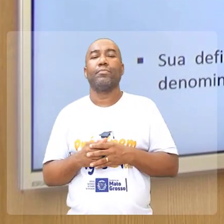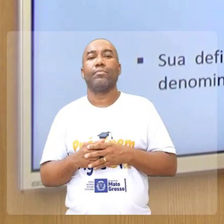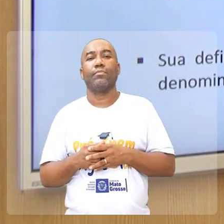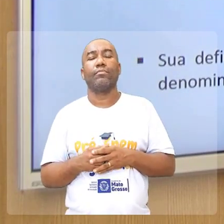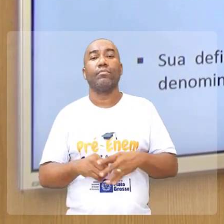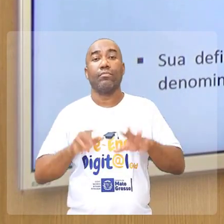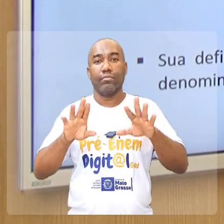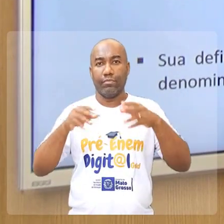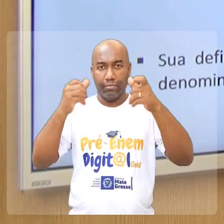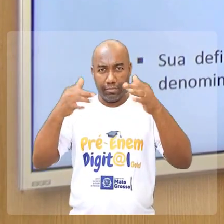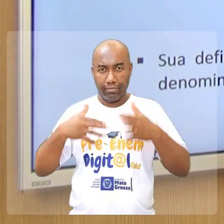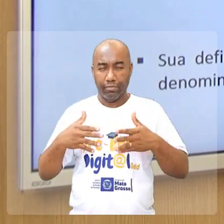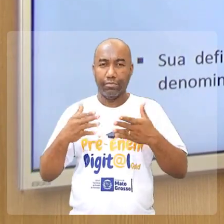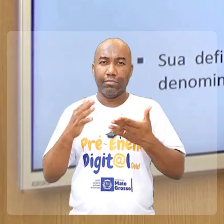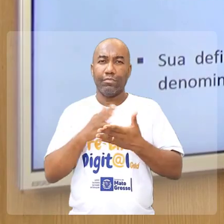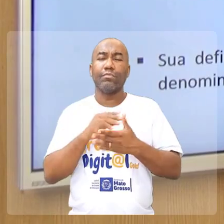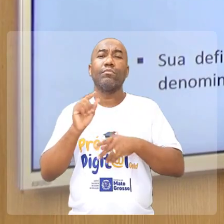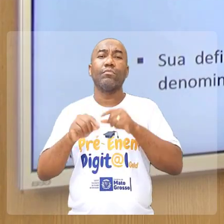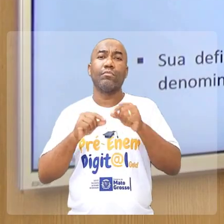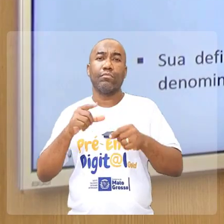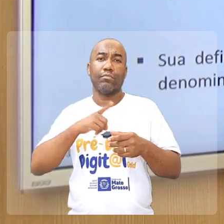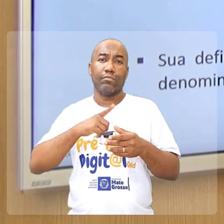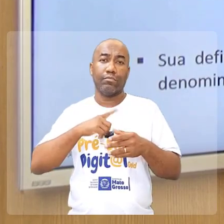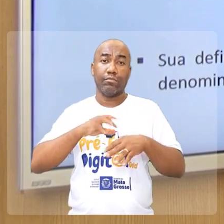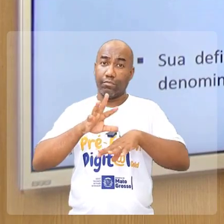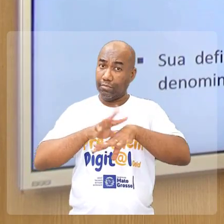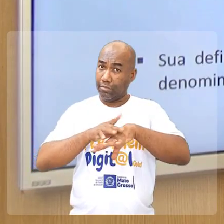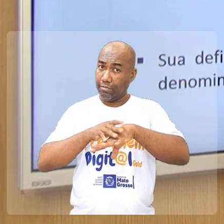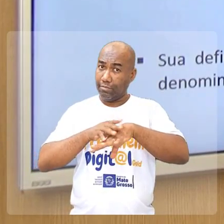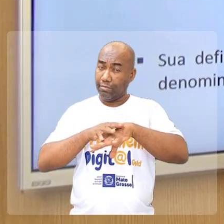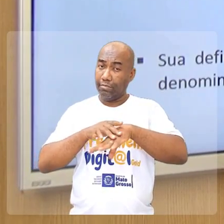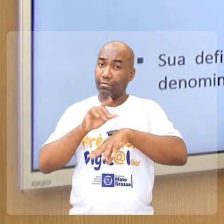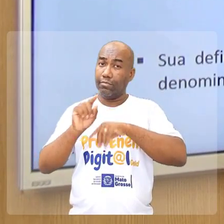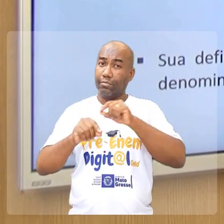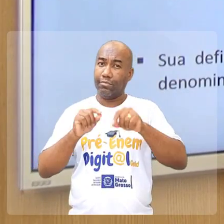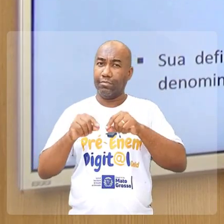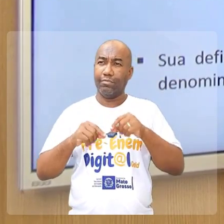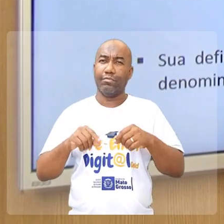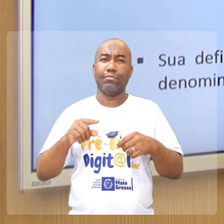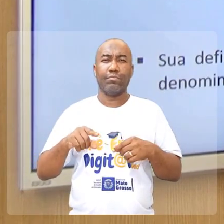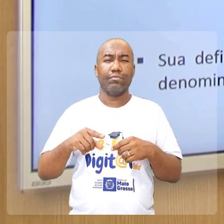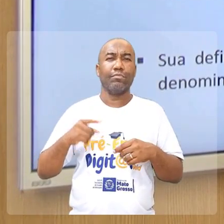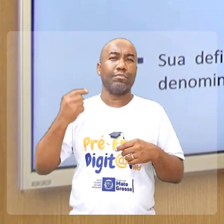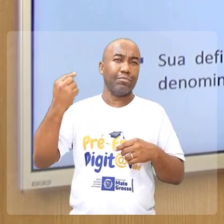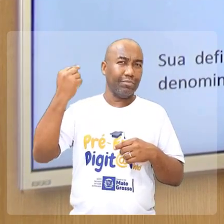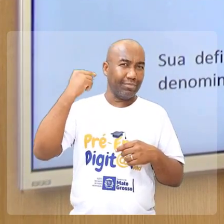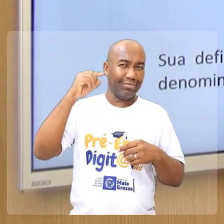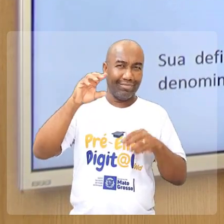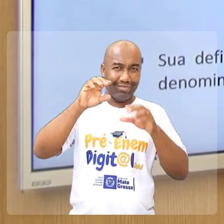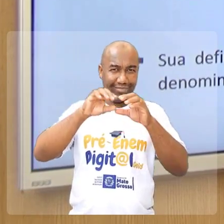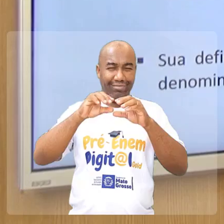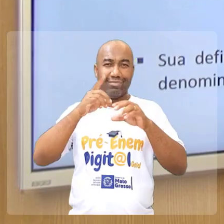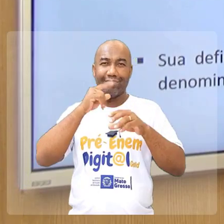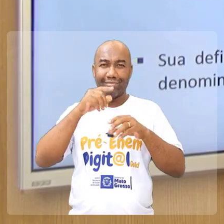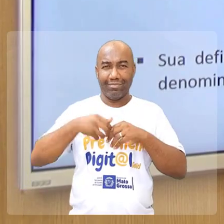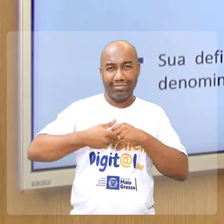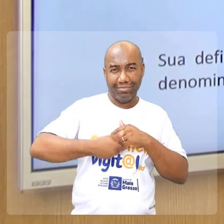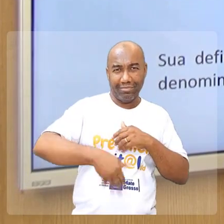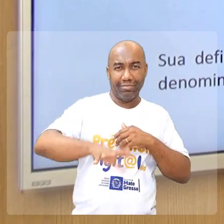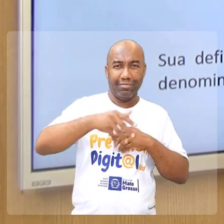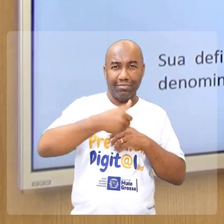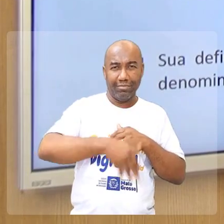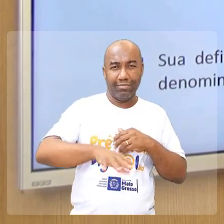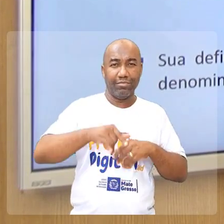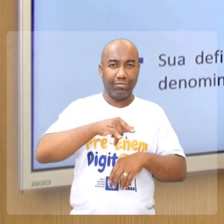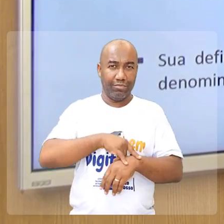que acontece? Existe uma doença que é uma perda excessiva de água